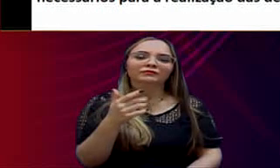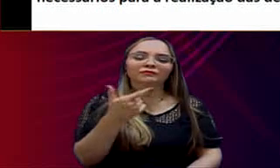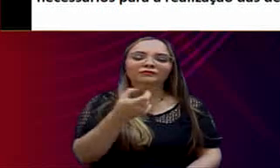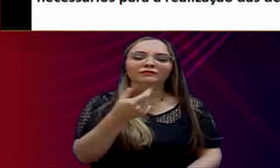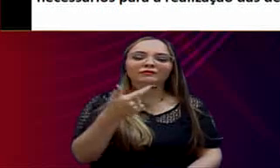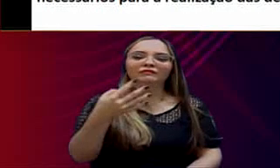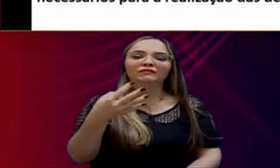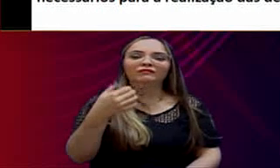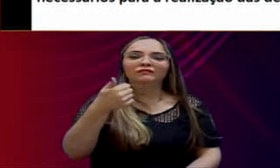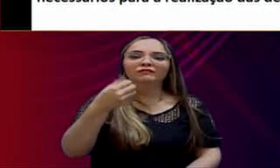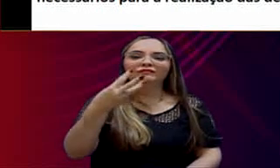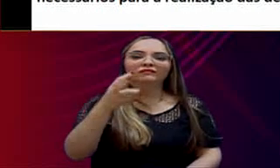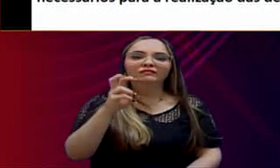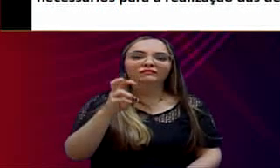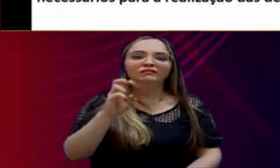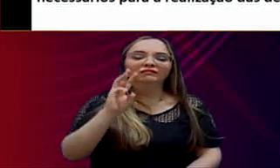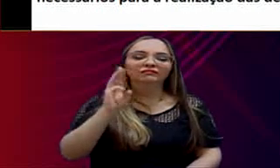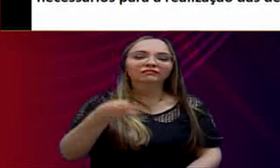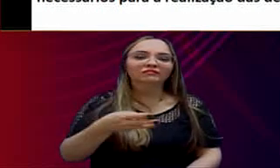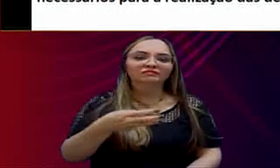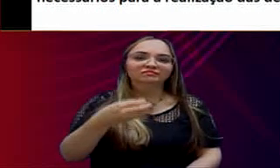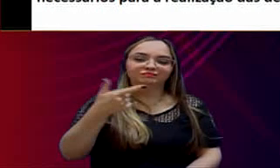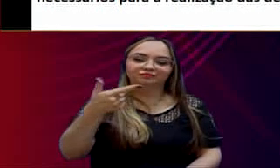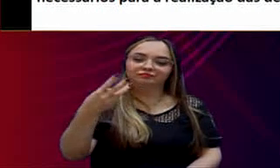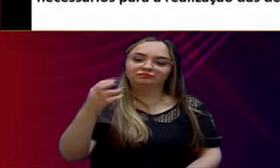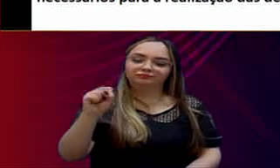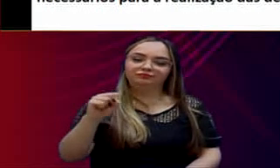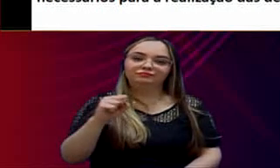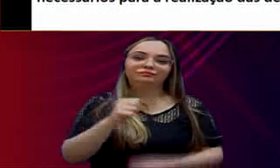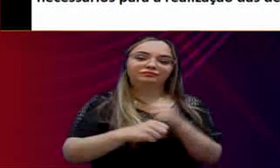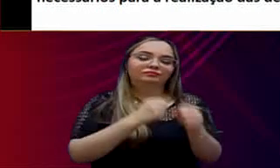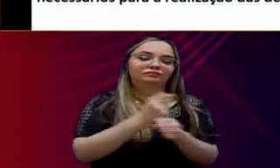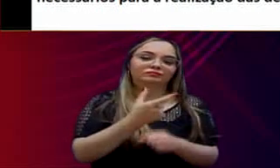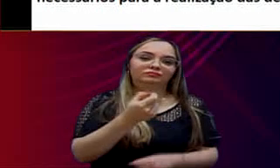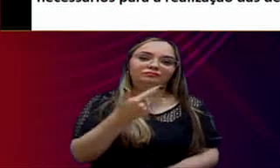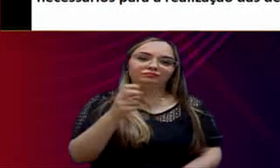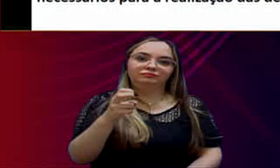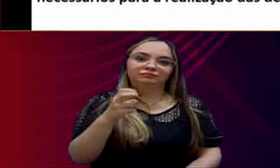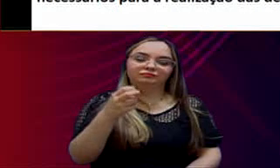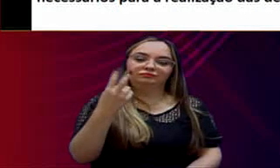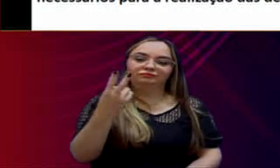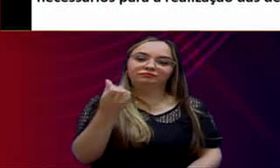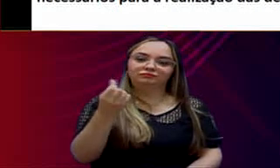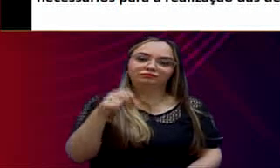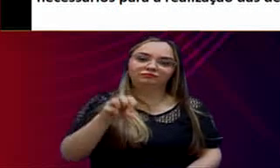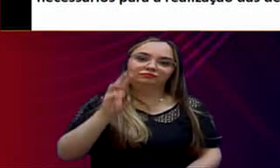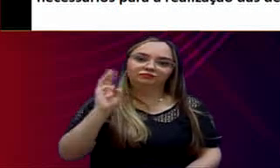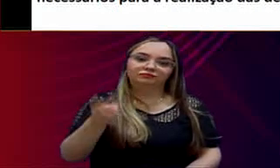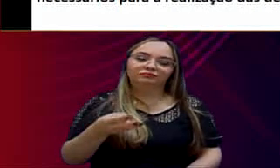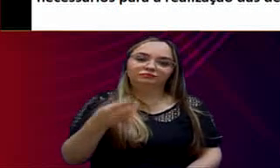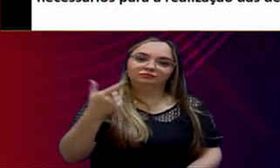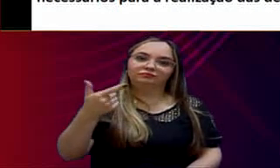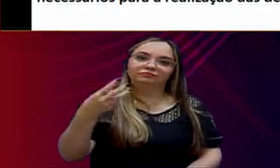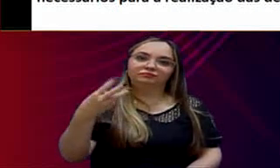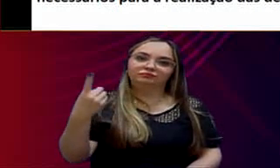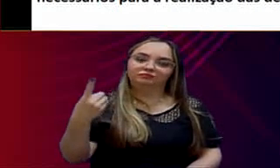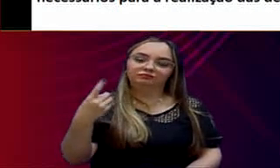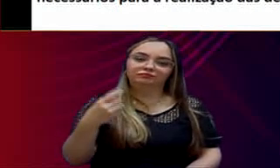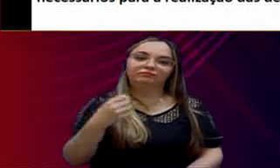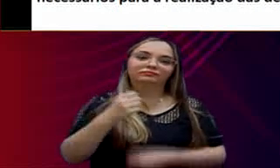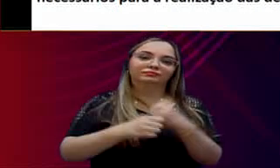de 135 milhões 238 em 25 de 269 milhões 231